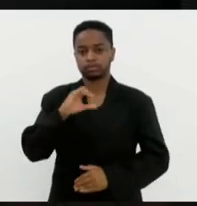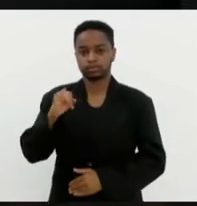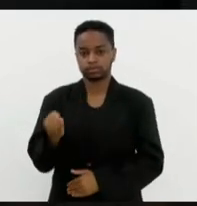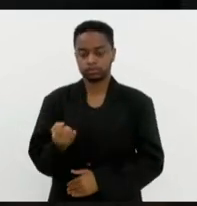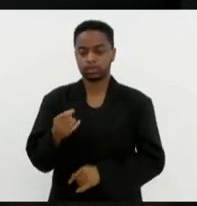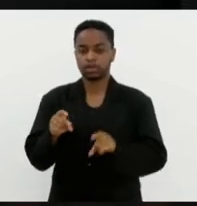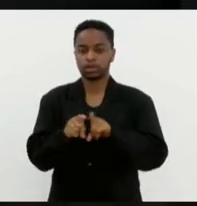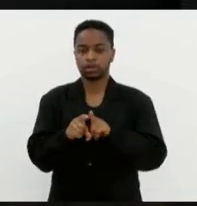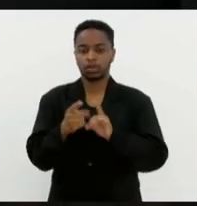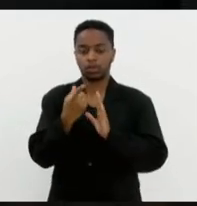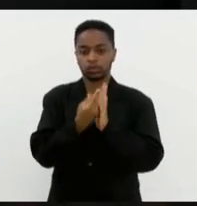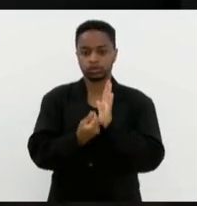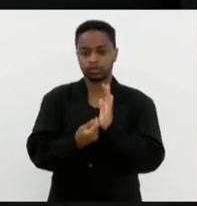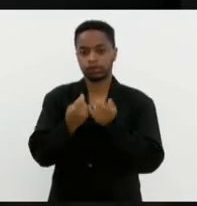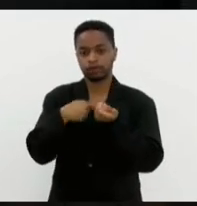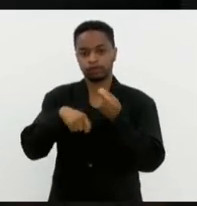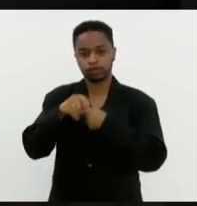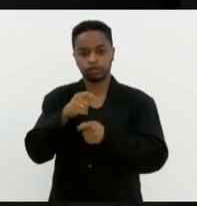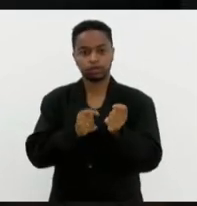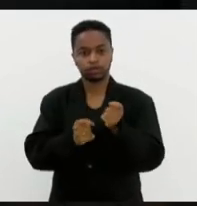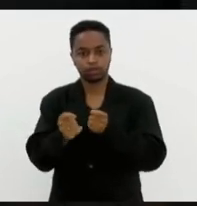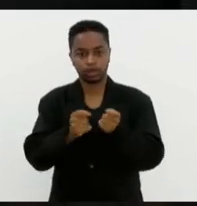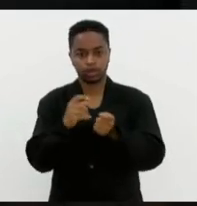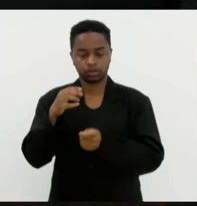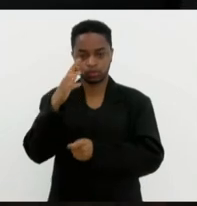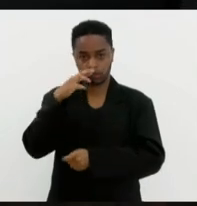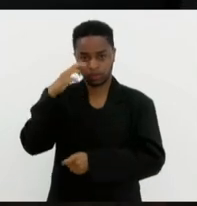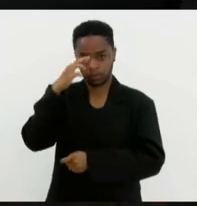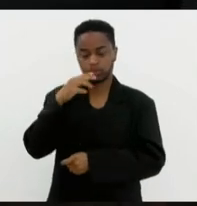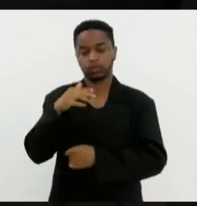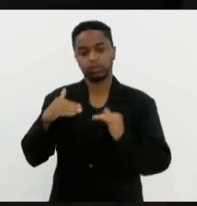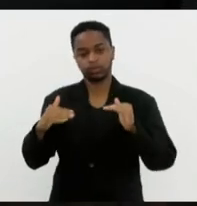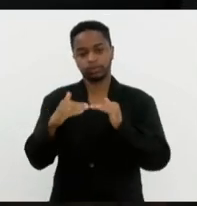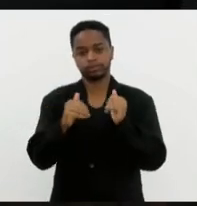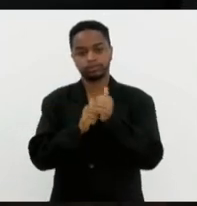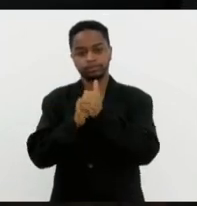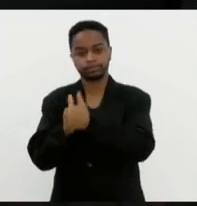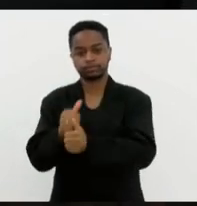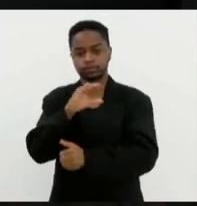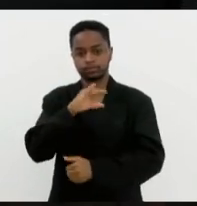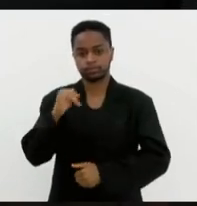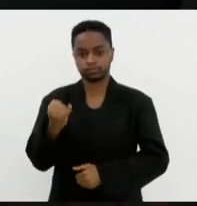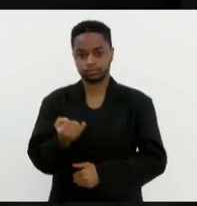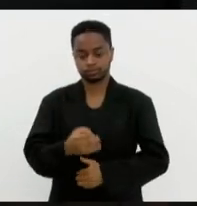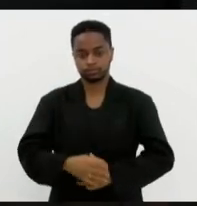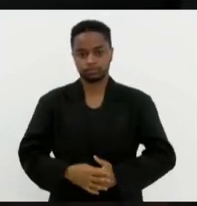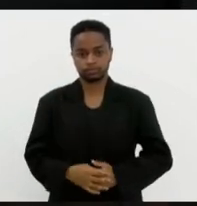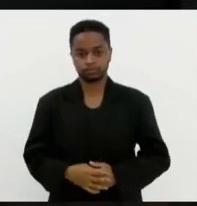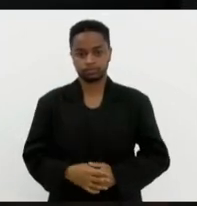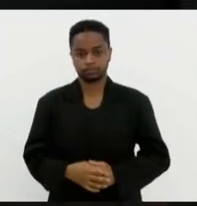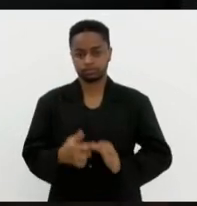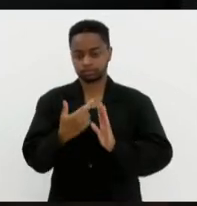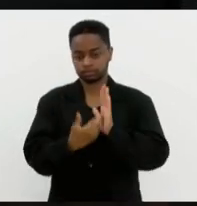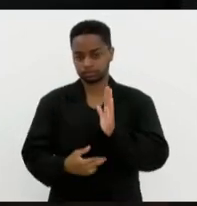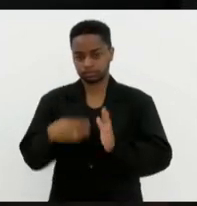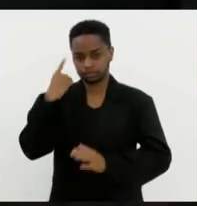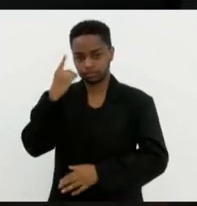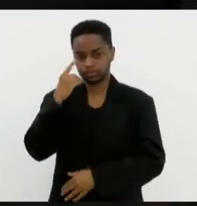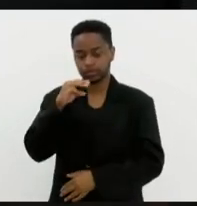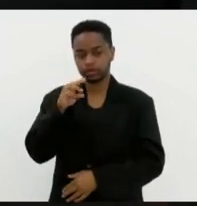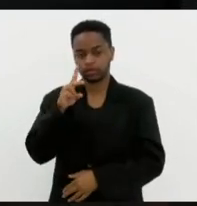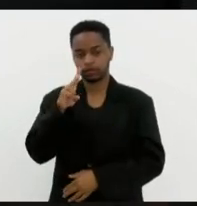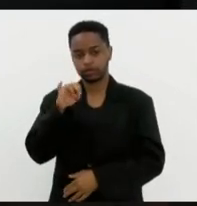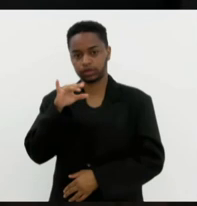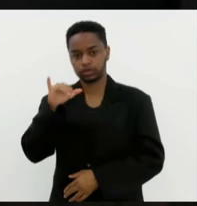de orçamento, finanças, fiscalização financeira e controle favorável com as emendas da CCJ. Relatores Vinícius